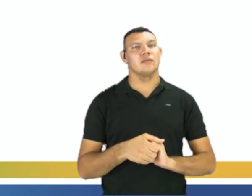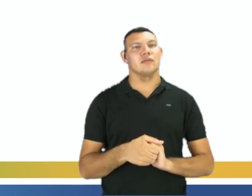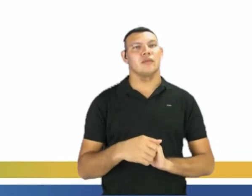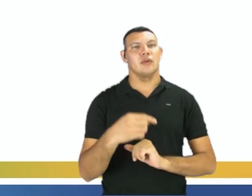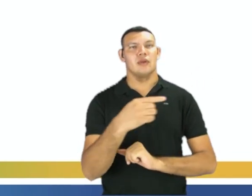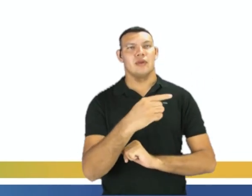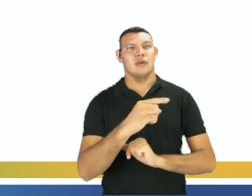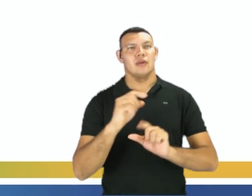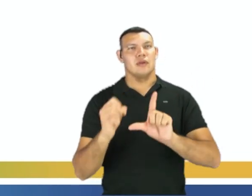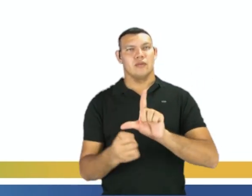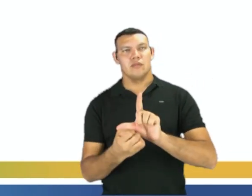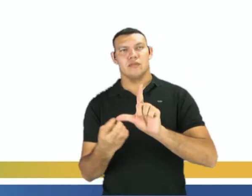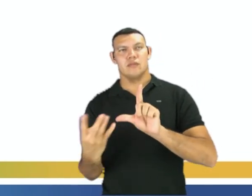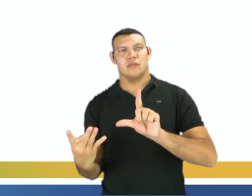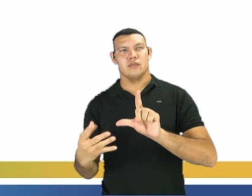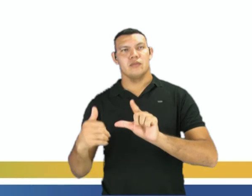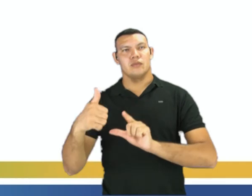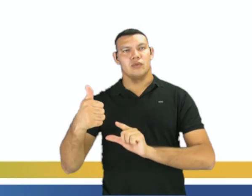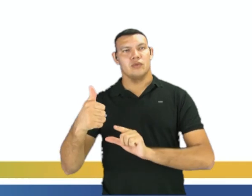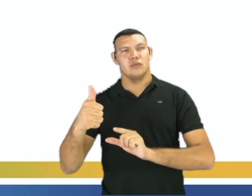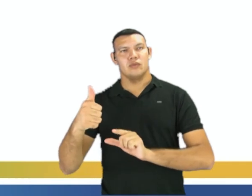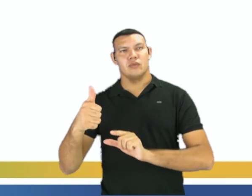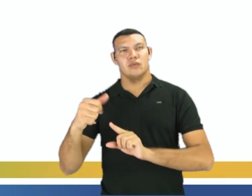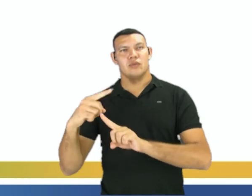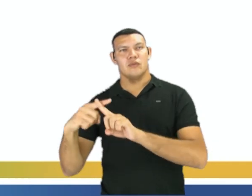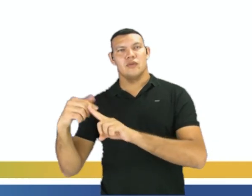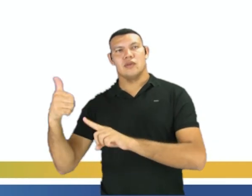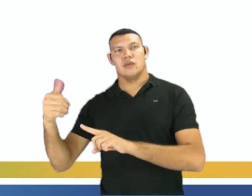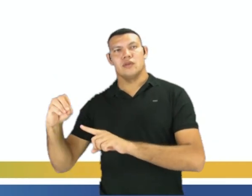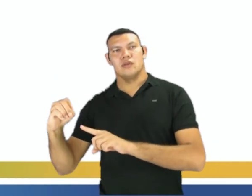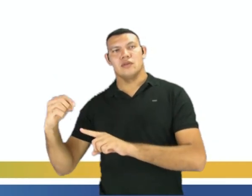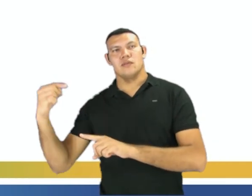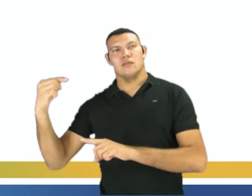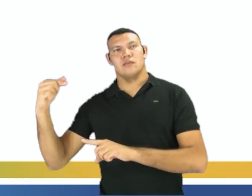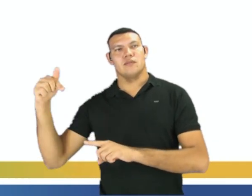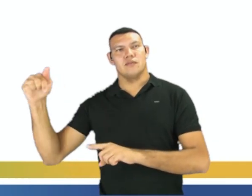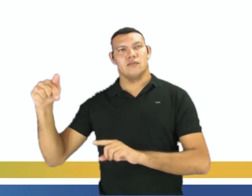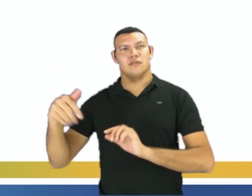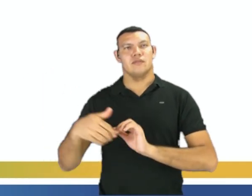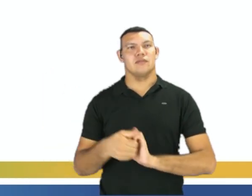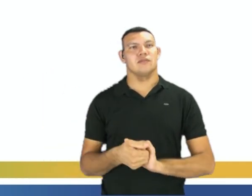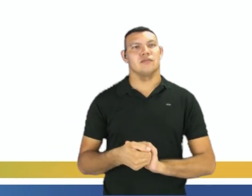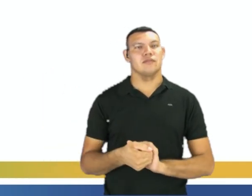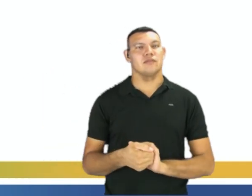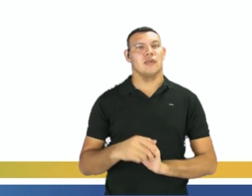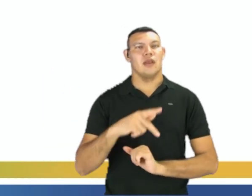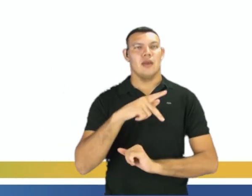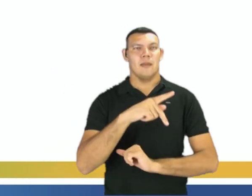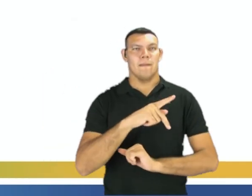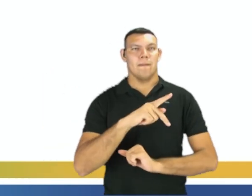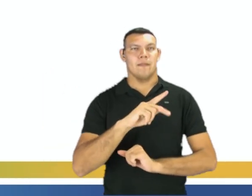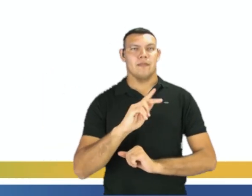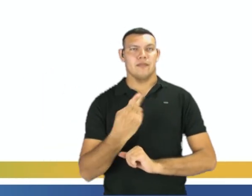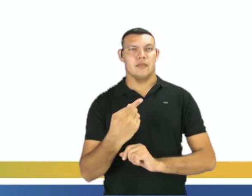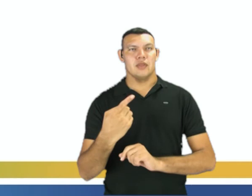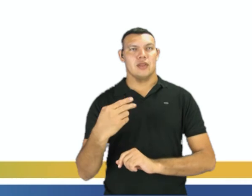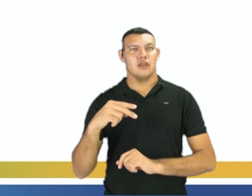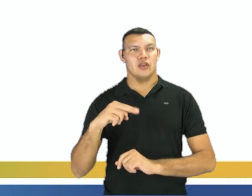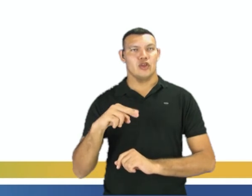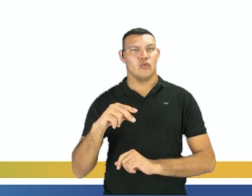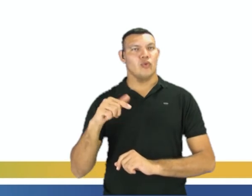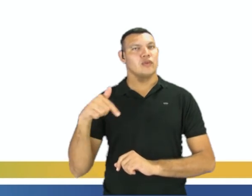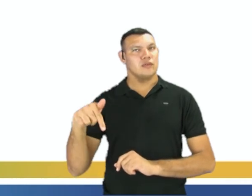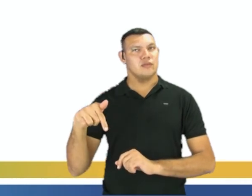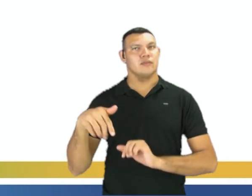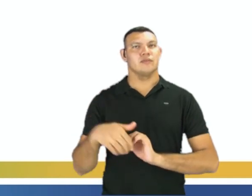nós teremos pH igual a 7, ok? Então, nós temos aqui, para o pOH,